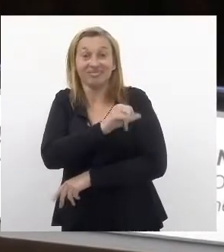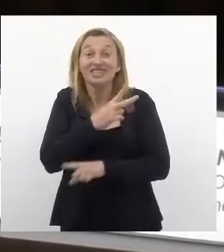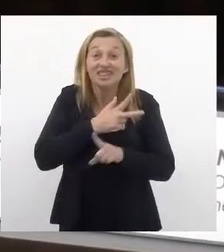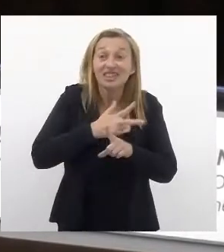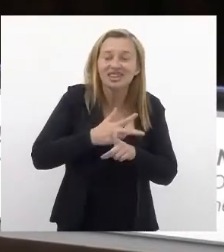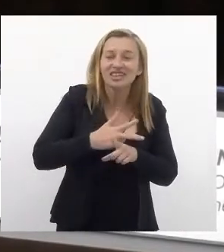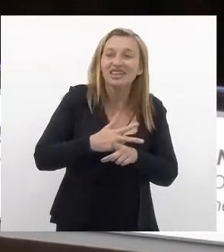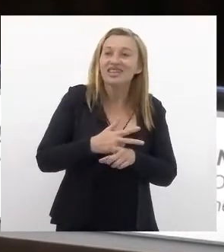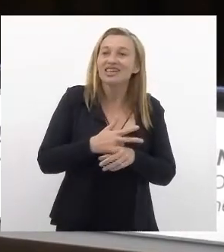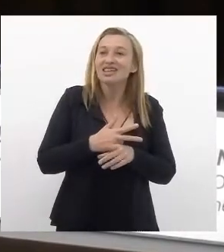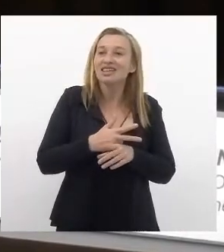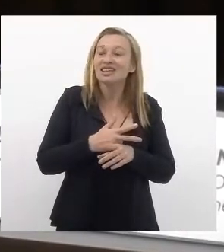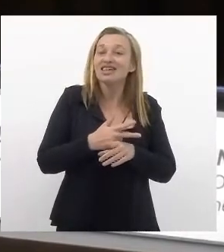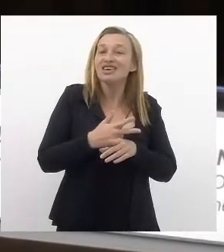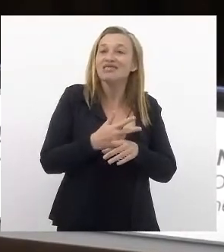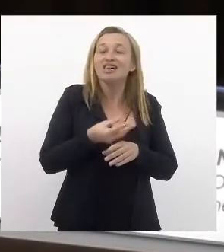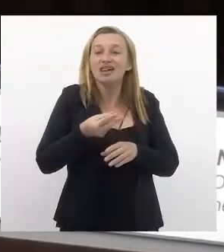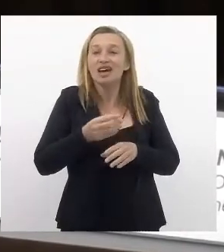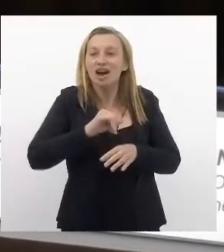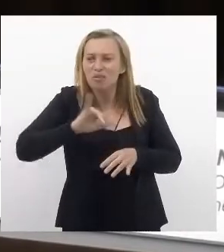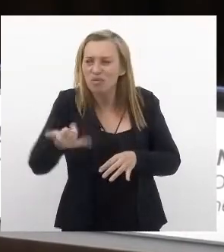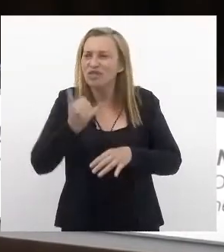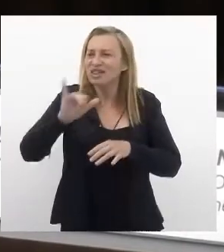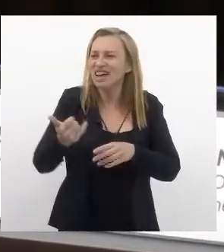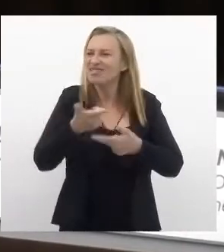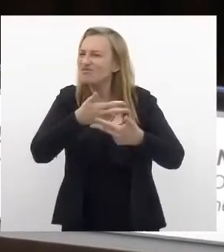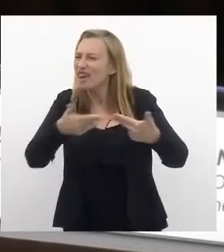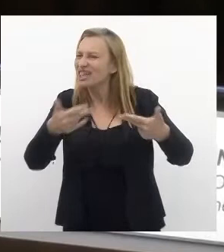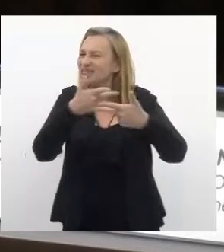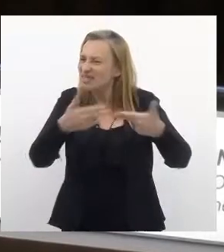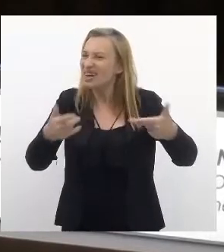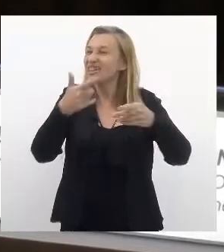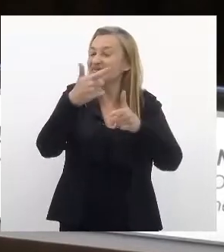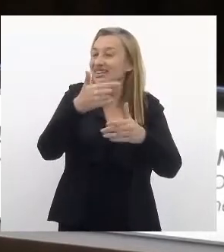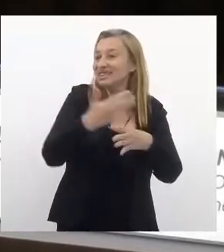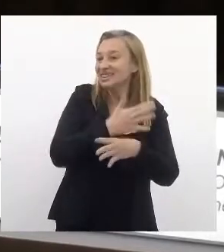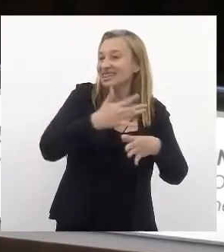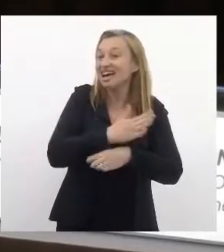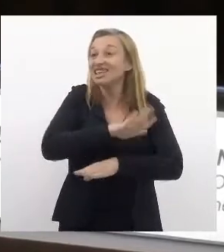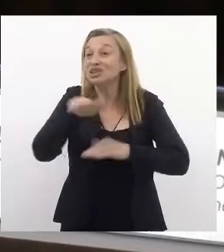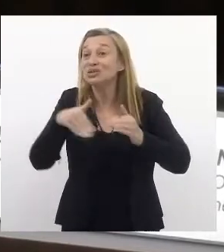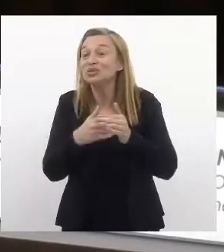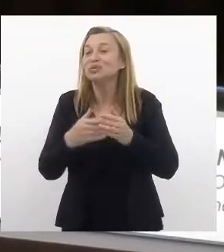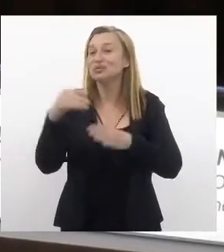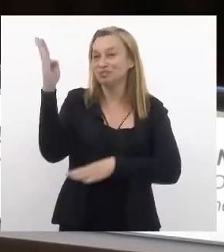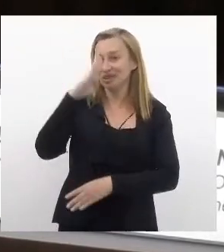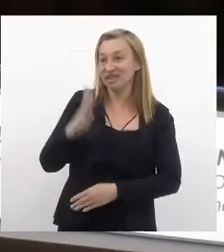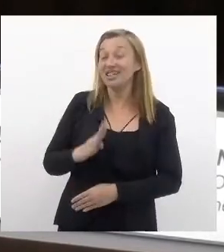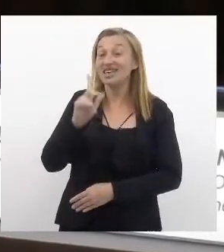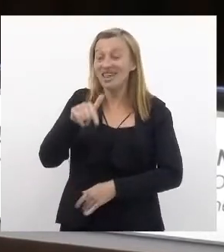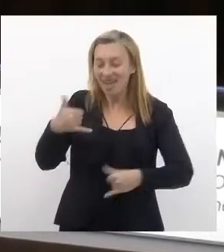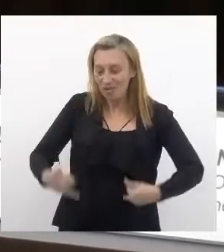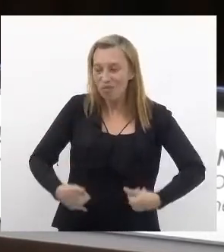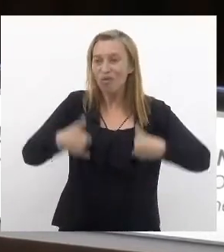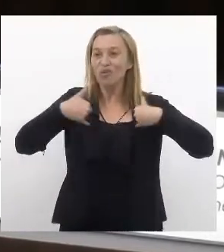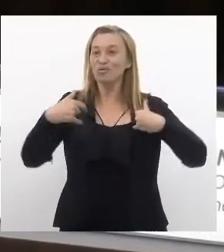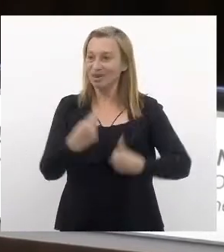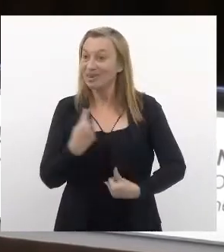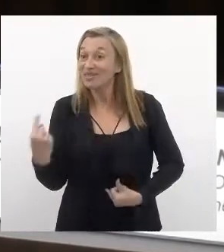sendo aproveitada por várias cidades em todo o Brasil, o que é um orgulho para todos